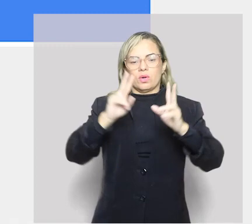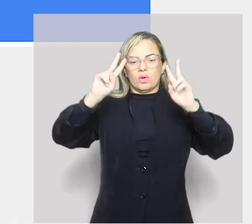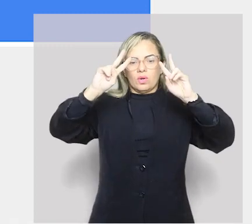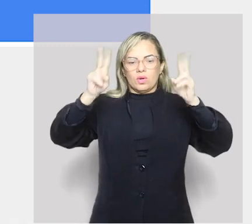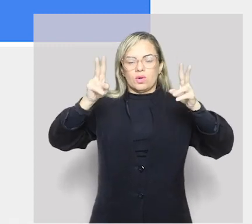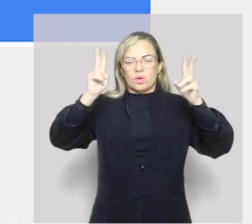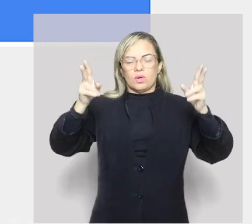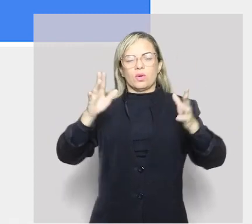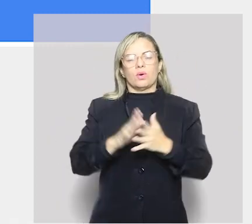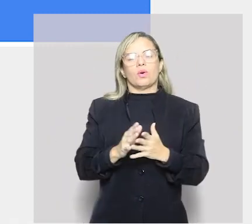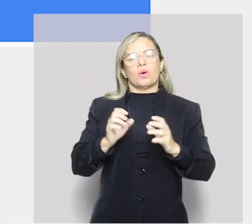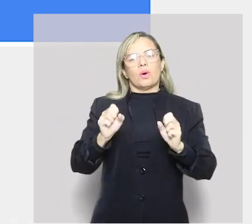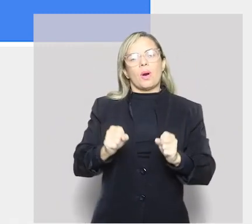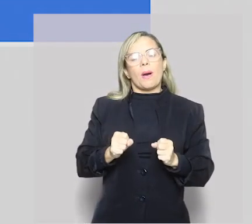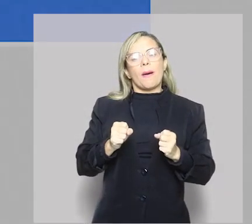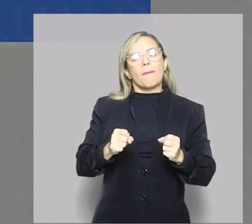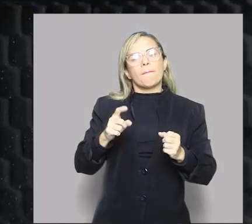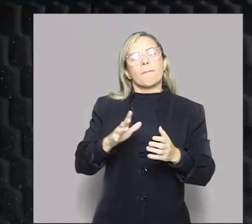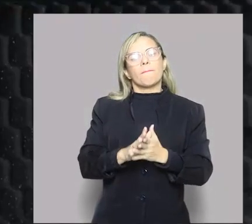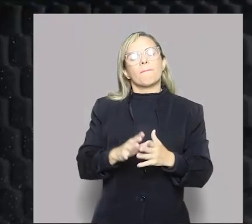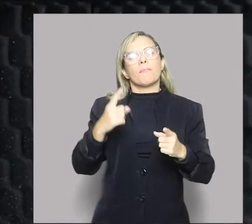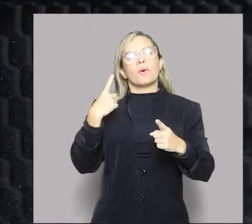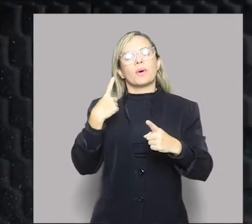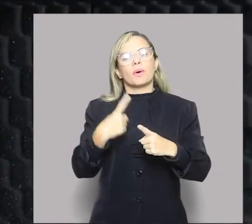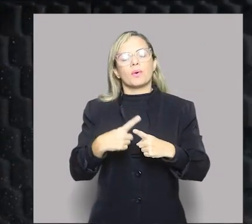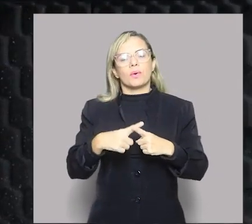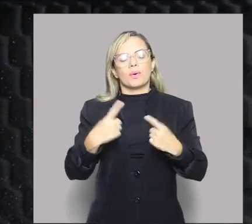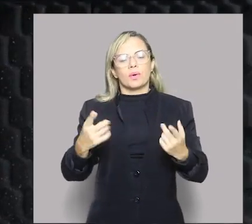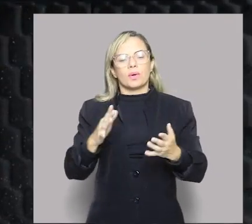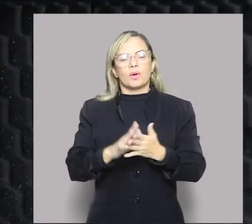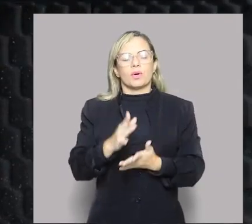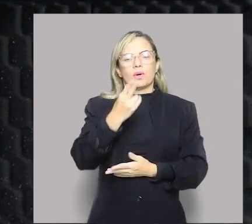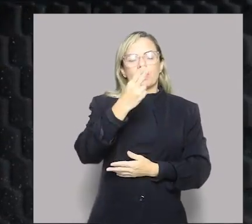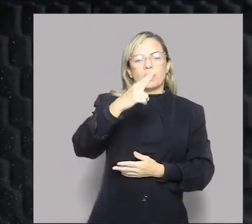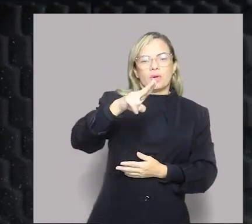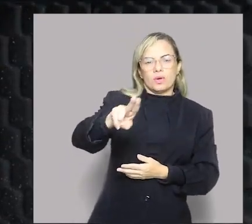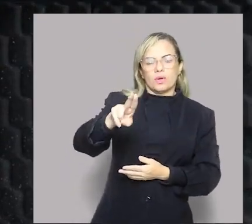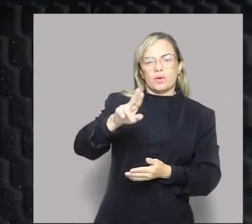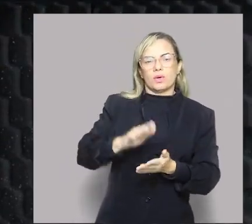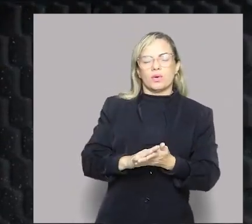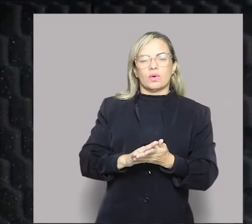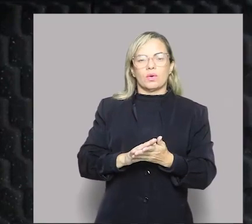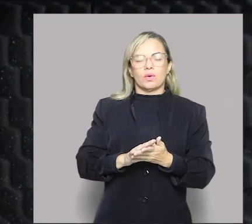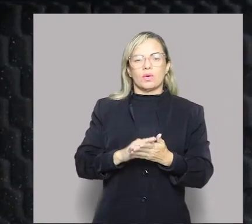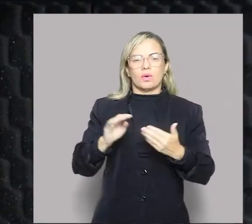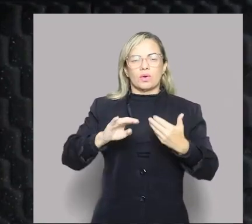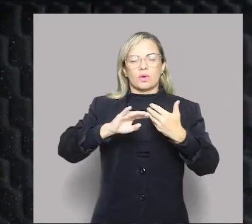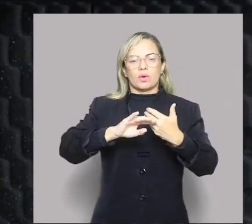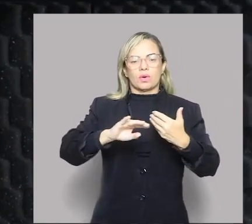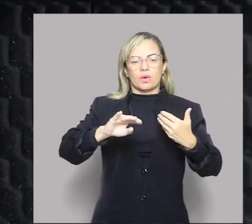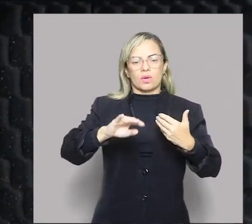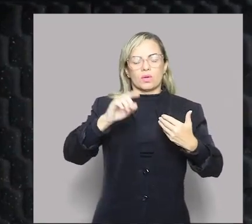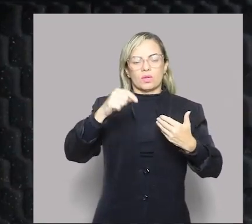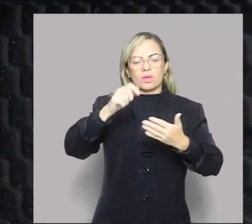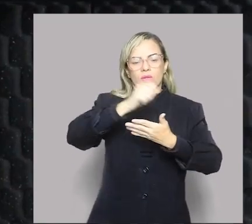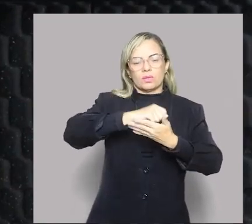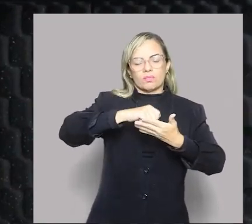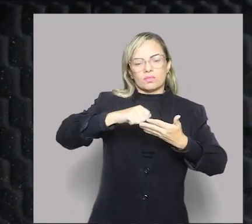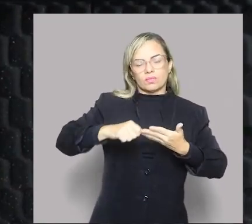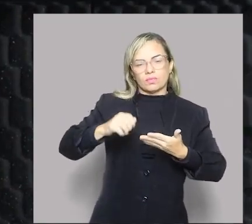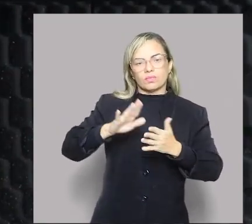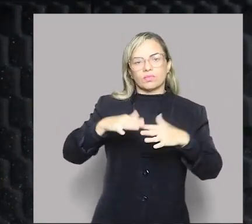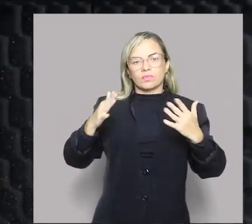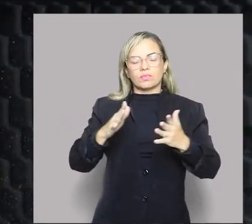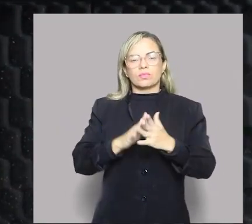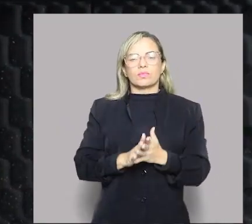se tratar de um nome que é fora, né, do momento ali da sua escrita, então é